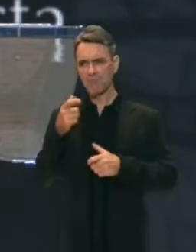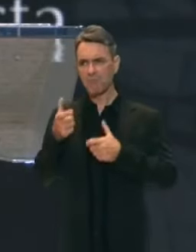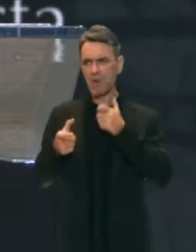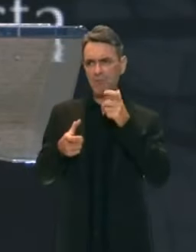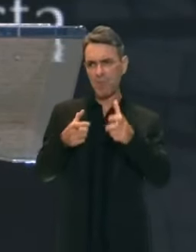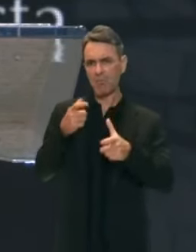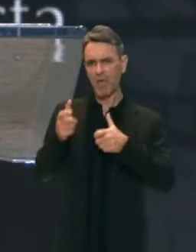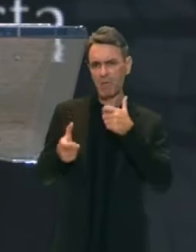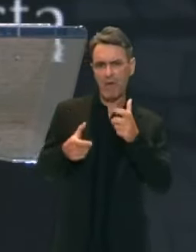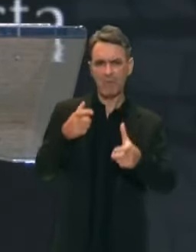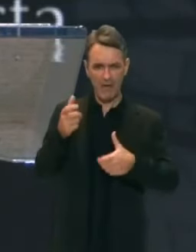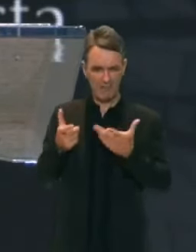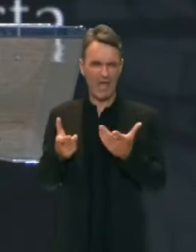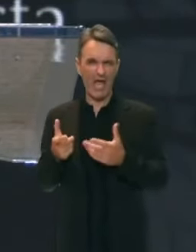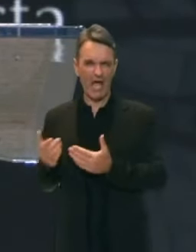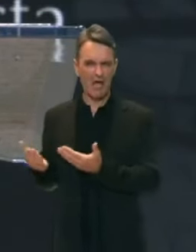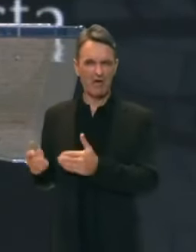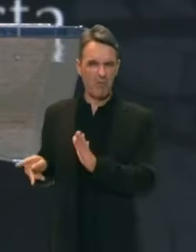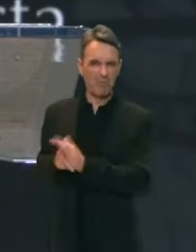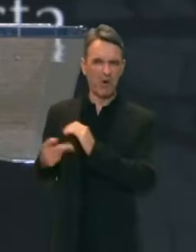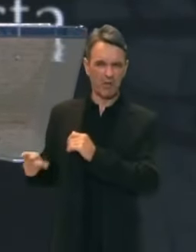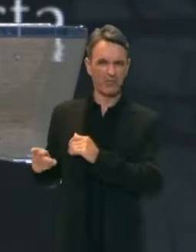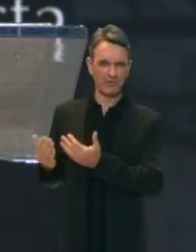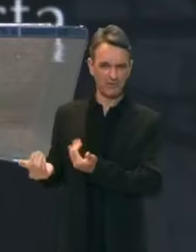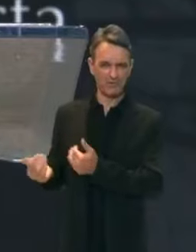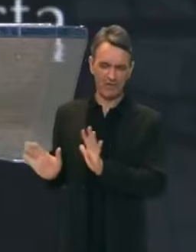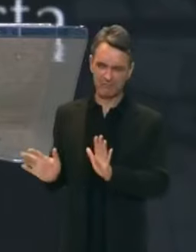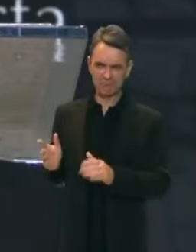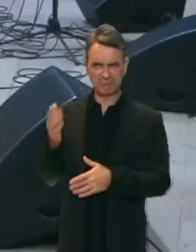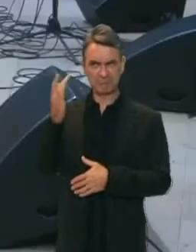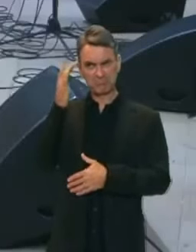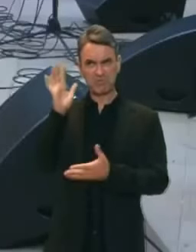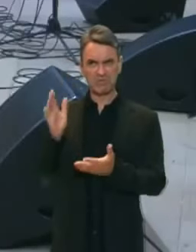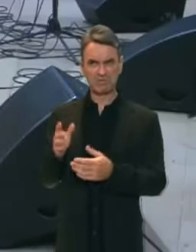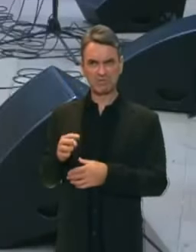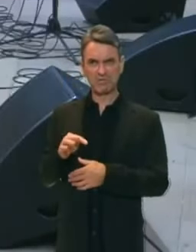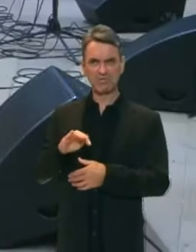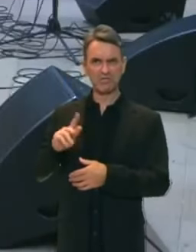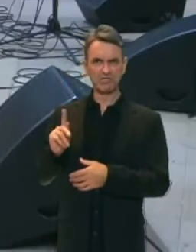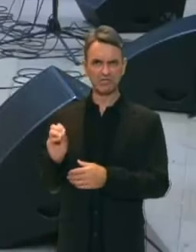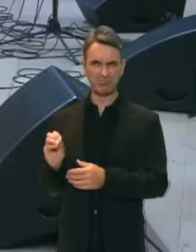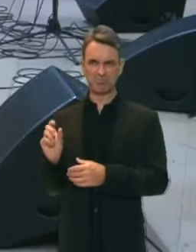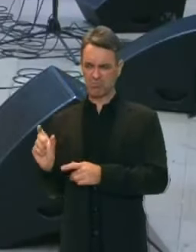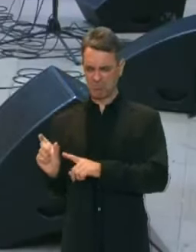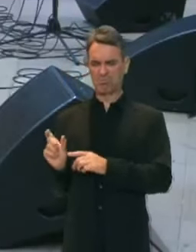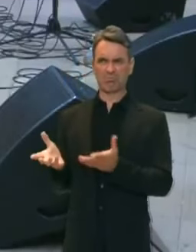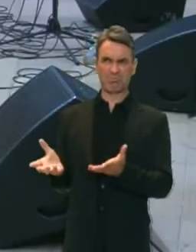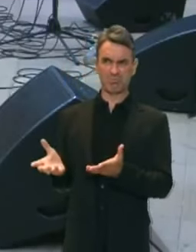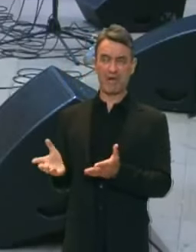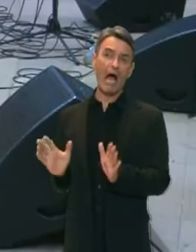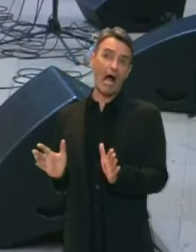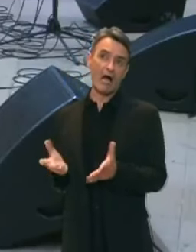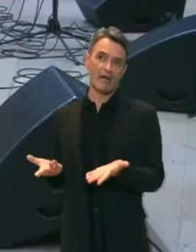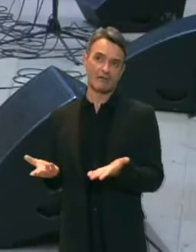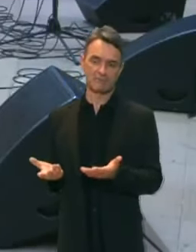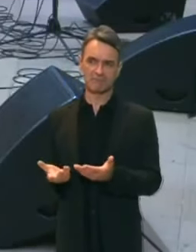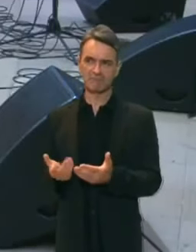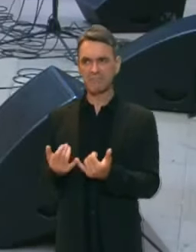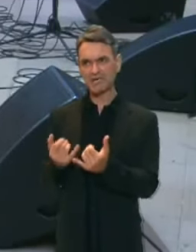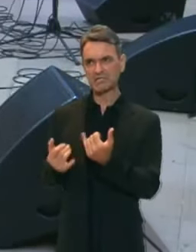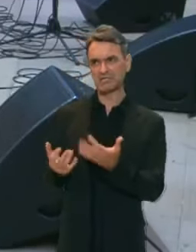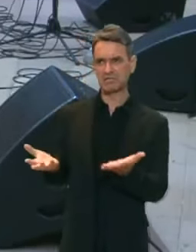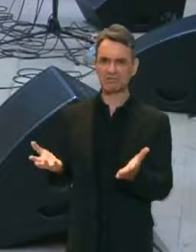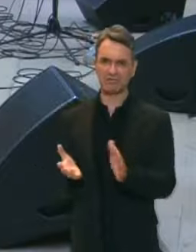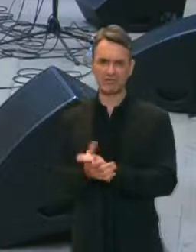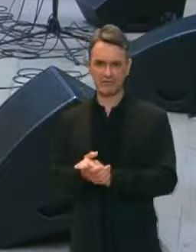ela falou tipo. Eu no começo não estava entendendo muito o que era tipo, mas depois eu falei, como tal coisa. Aí aqui e